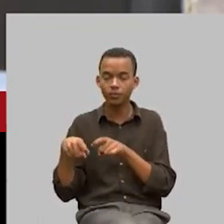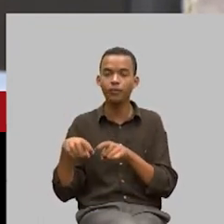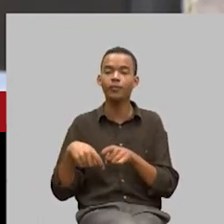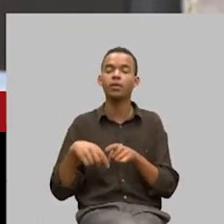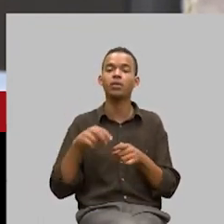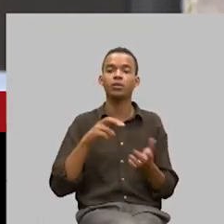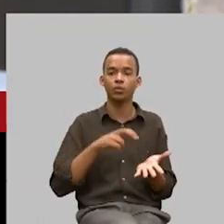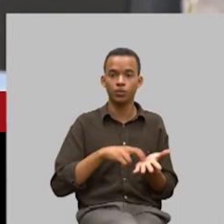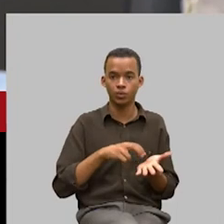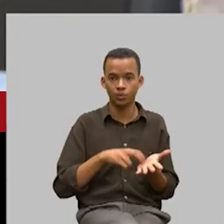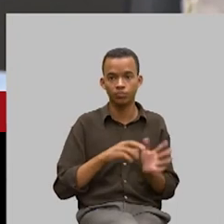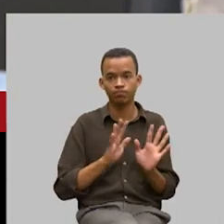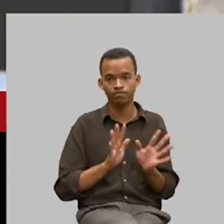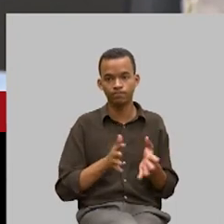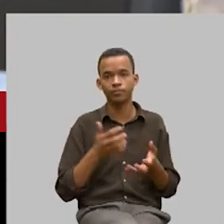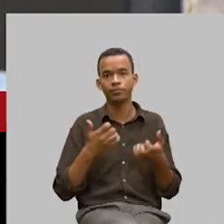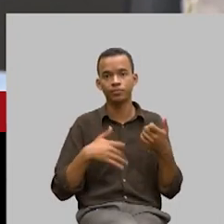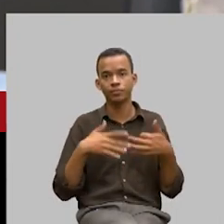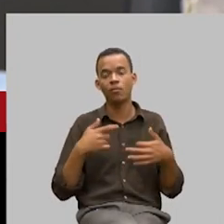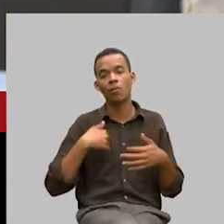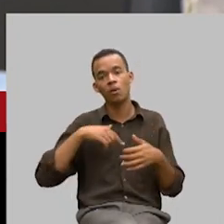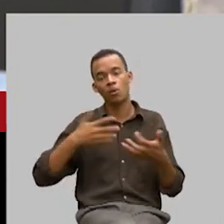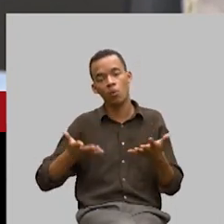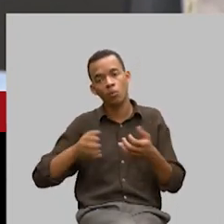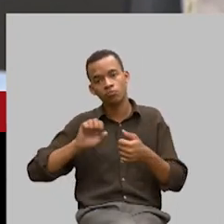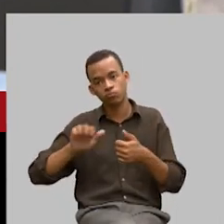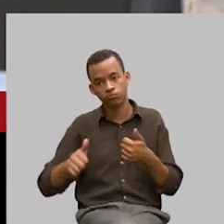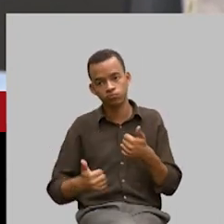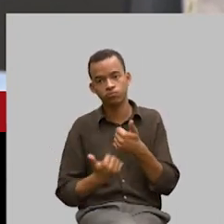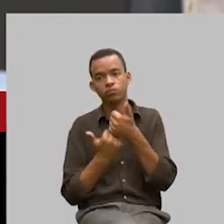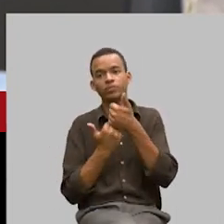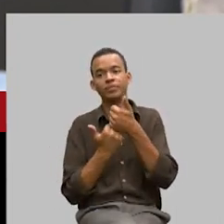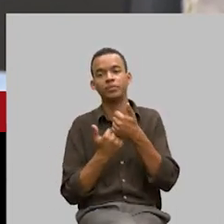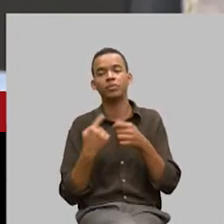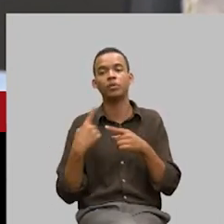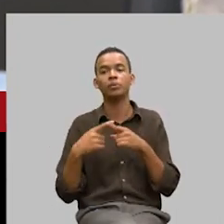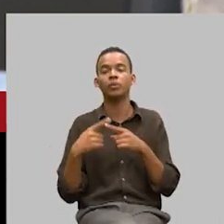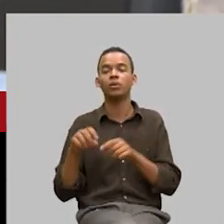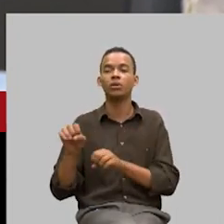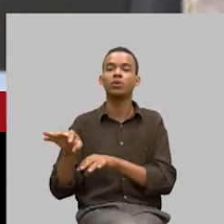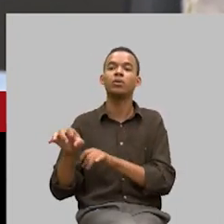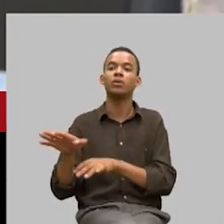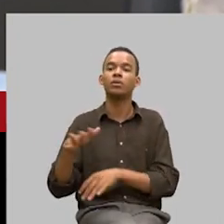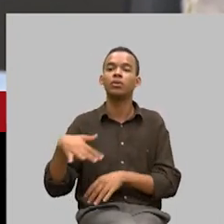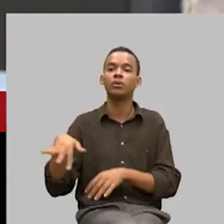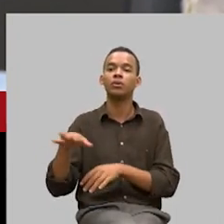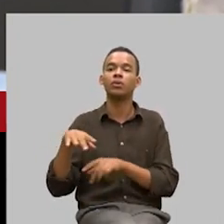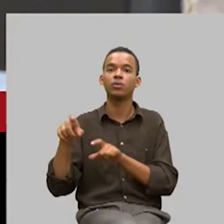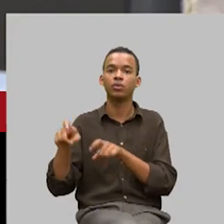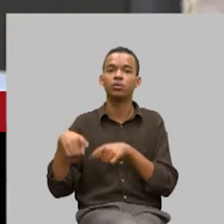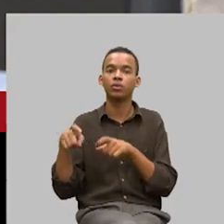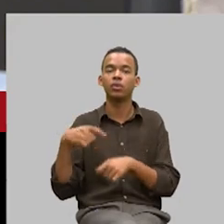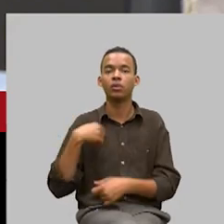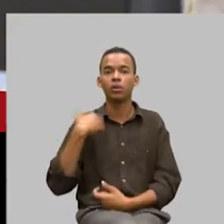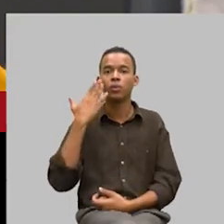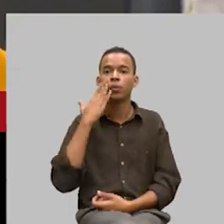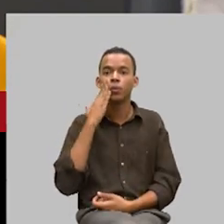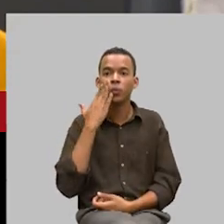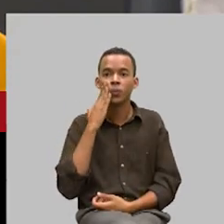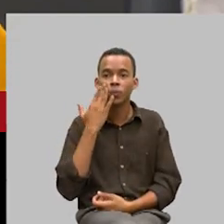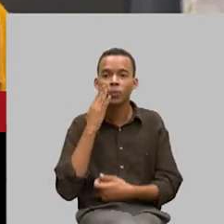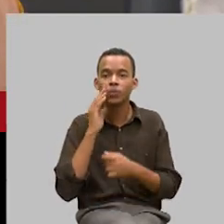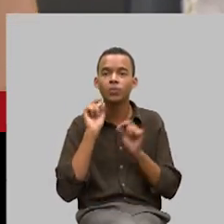manhã que educação do campo eu enxergo isso cada vez mais eu entendo ela como